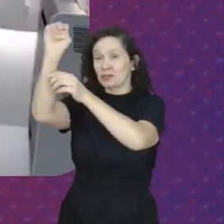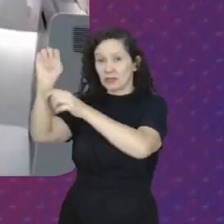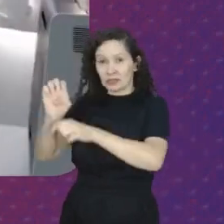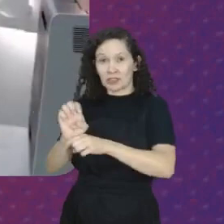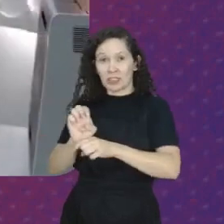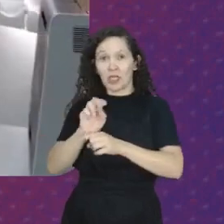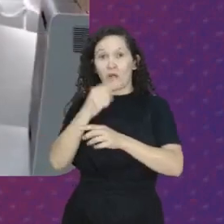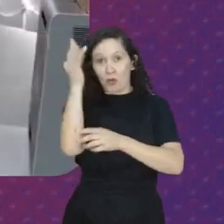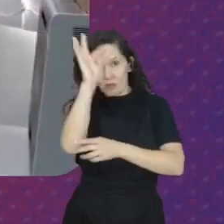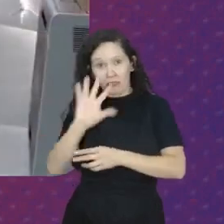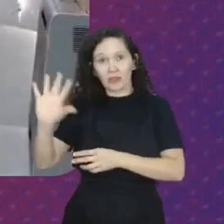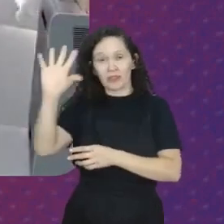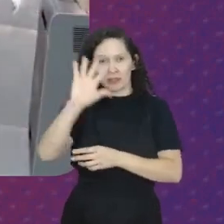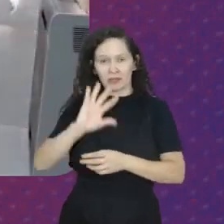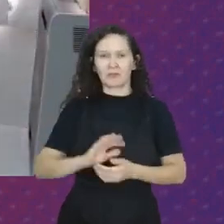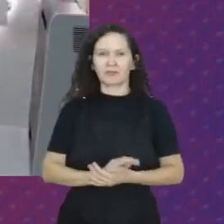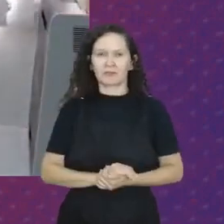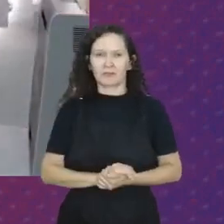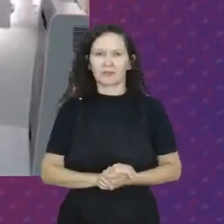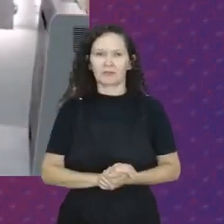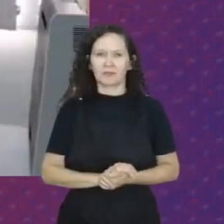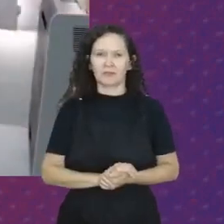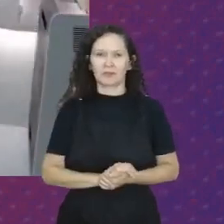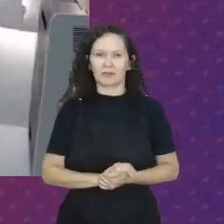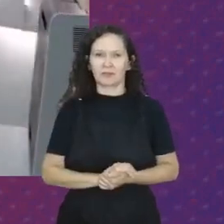no federal,